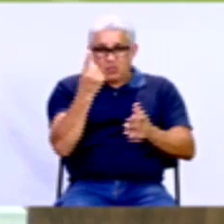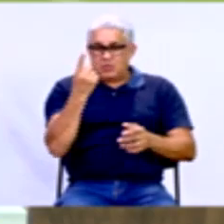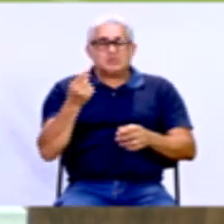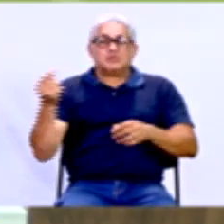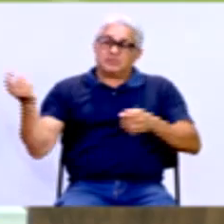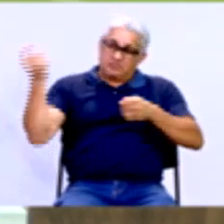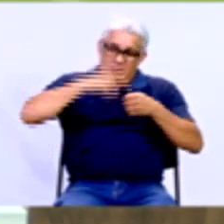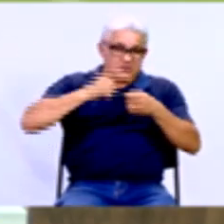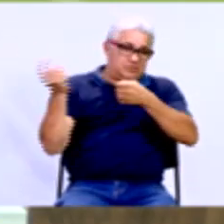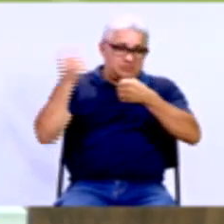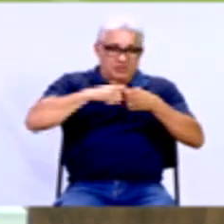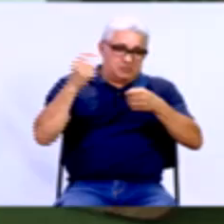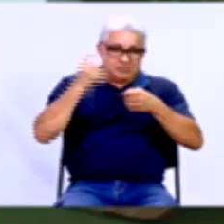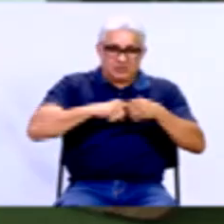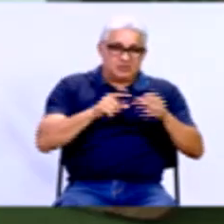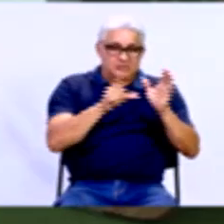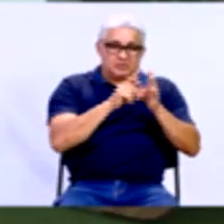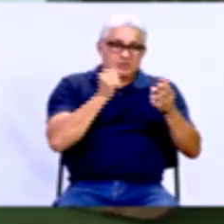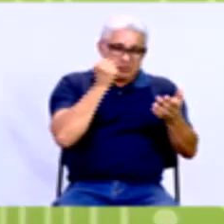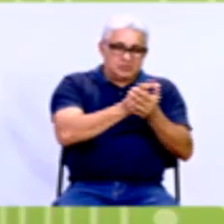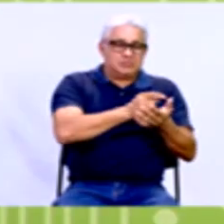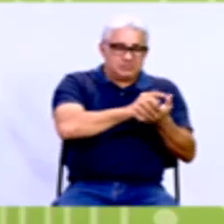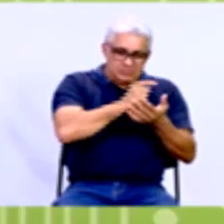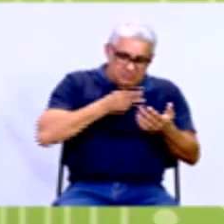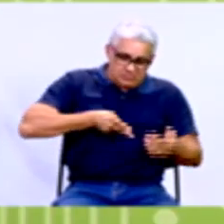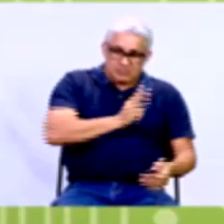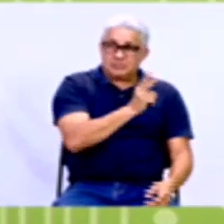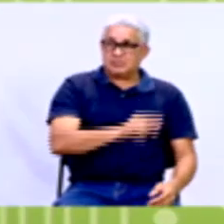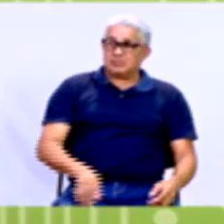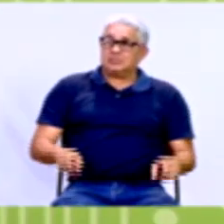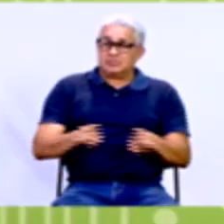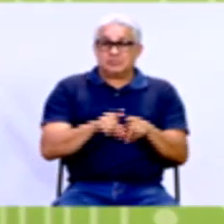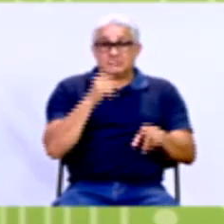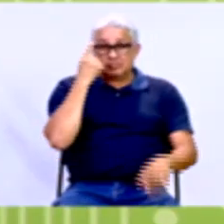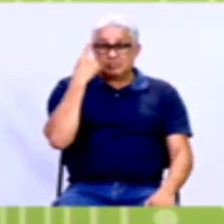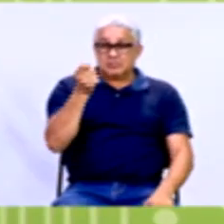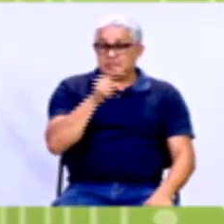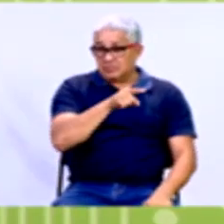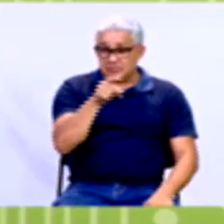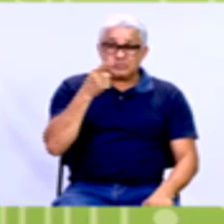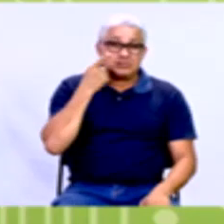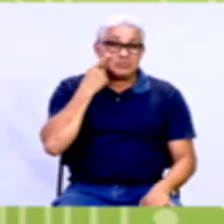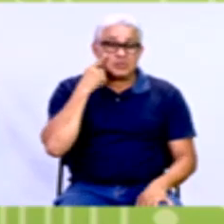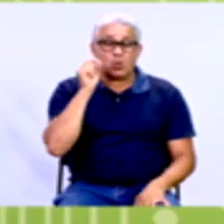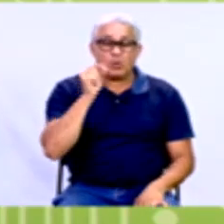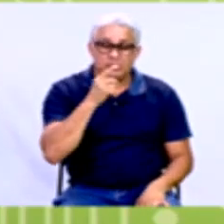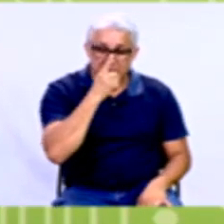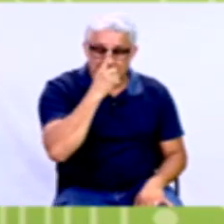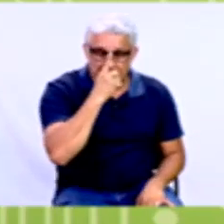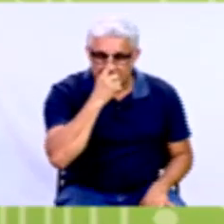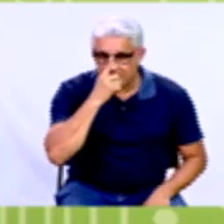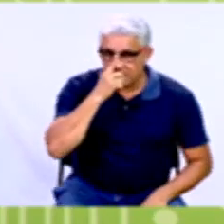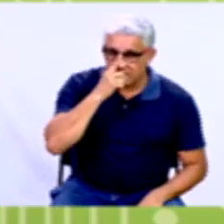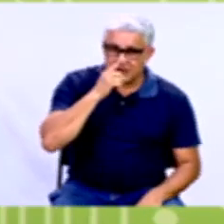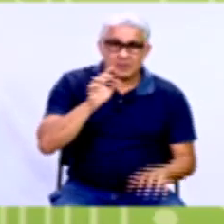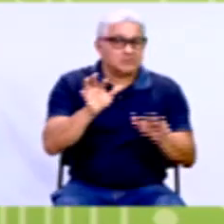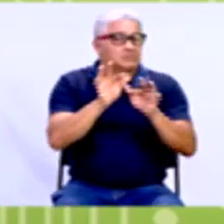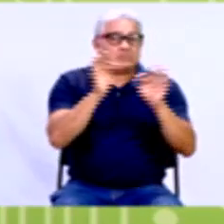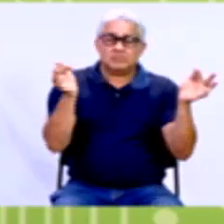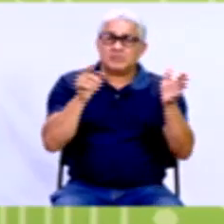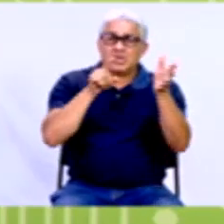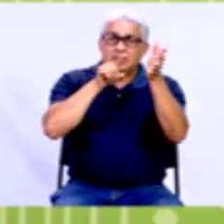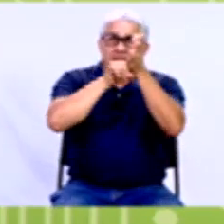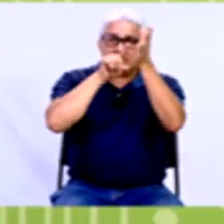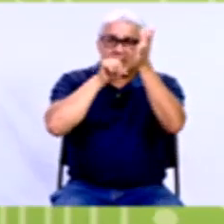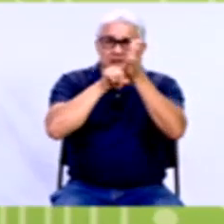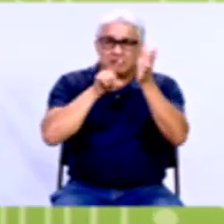loja e comprando outras vezes. Exatamente. E é interessante, pessoal, porque vocês viram que por mais que foi um questionário muito simples e